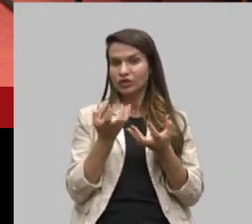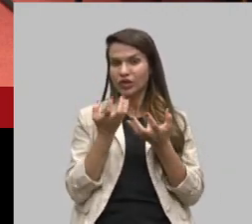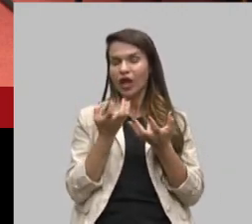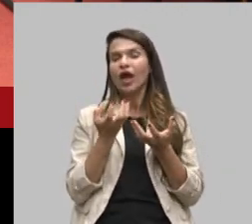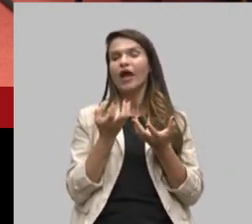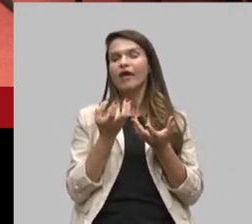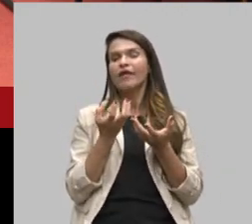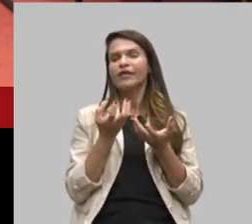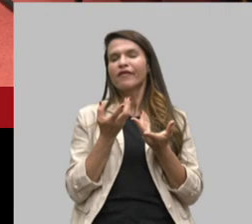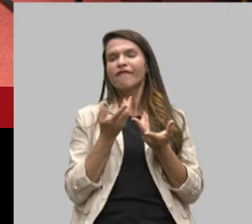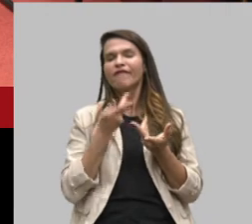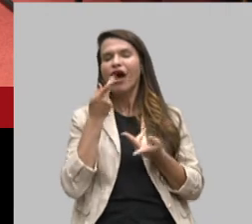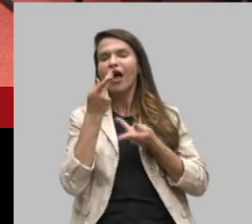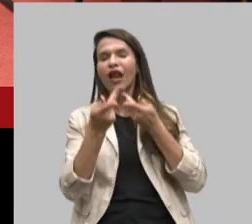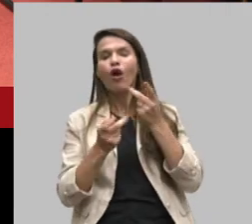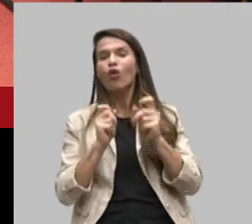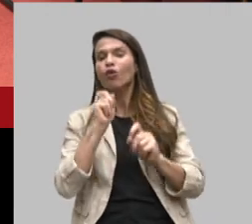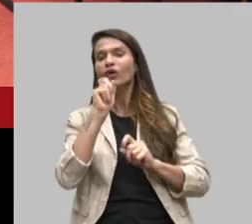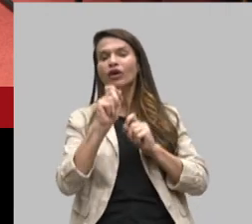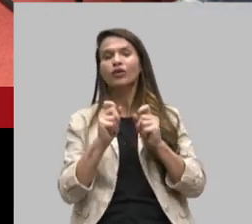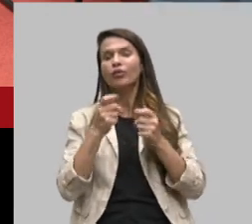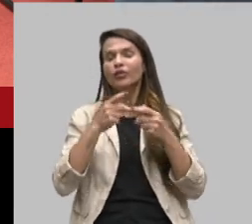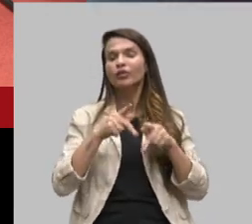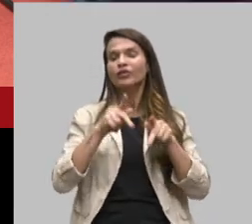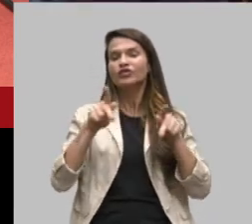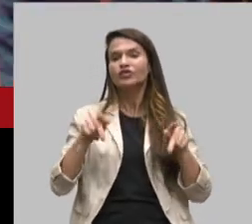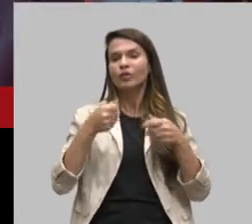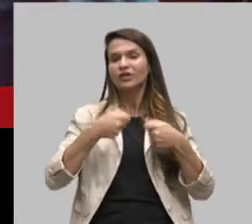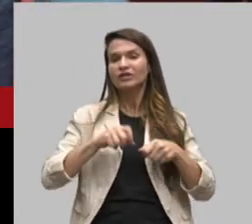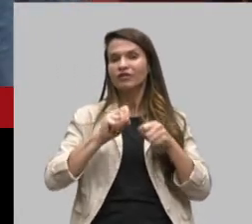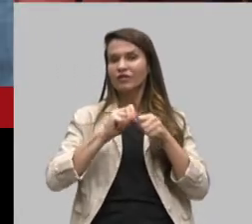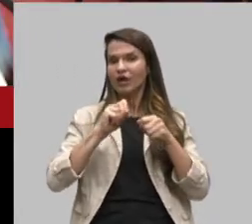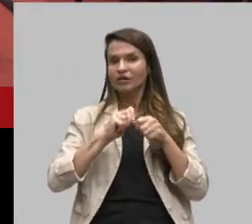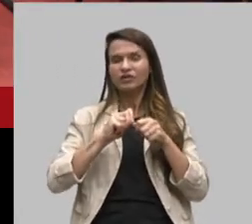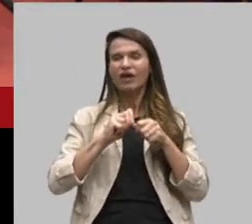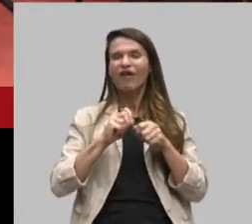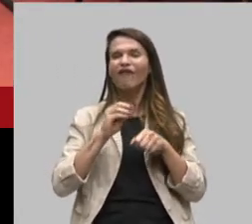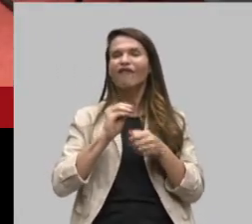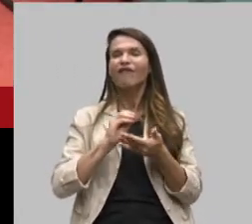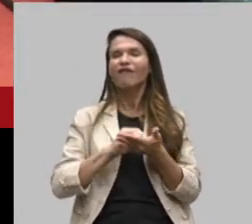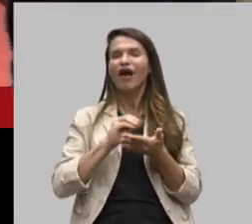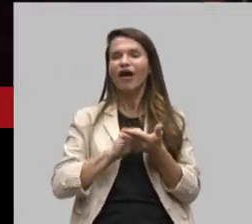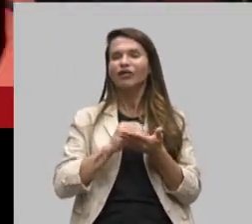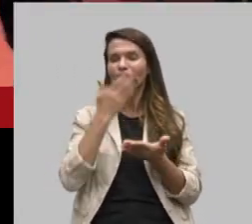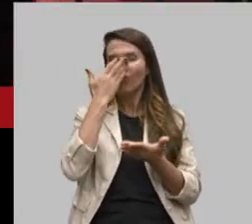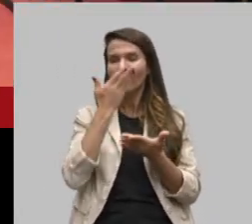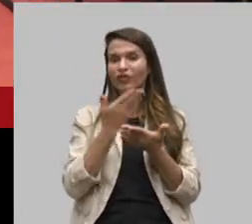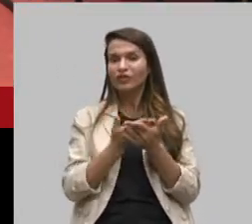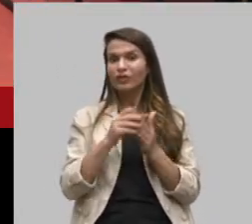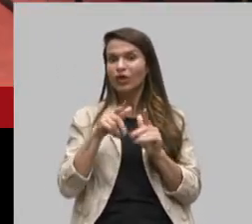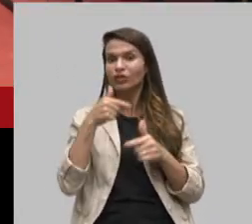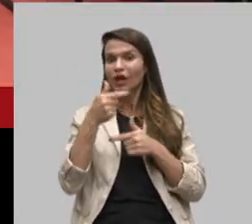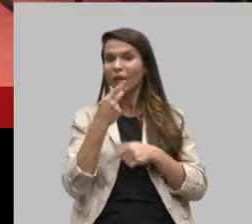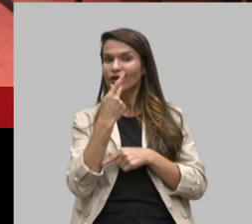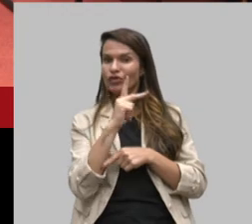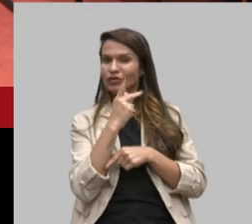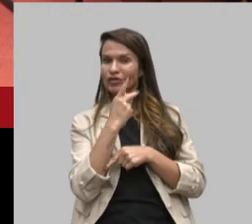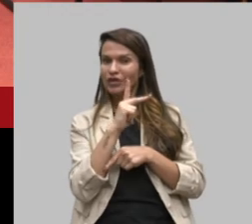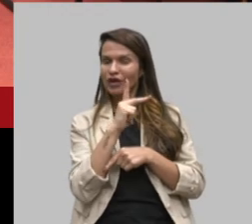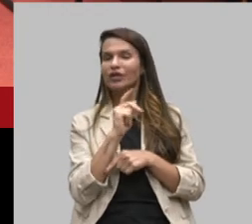professor deve fazer nós não estamos passando confiança pelo trabalho dele e como muito